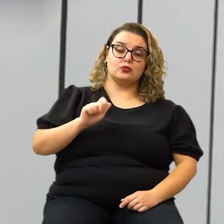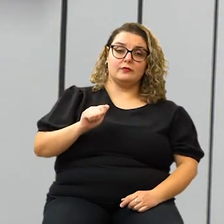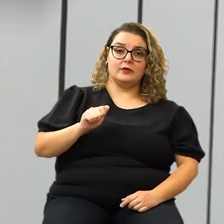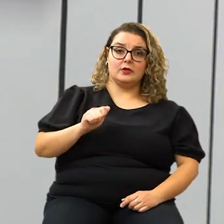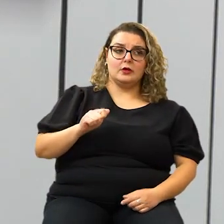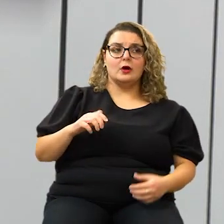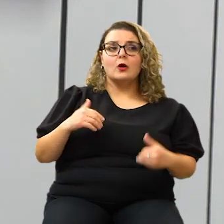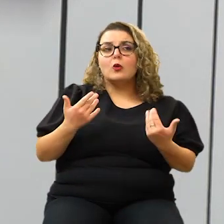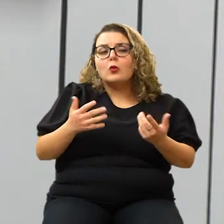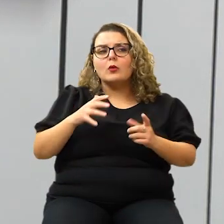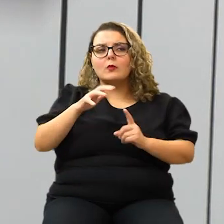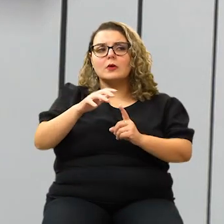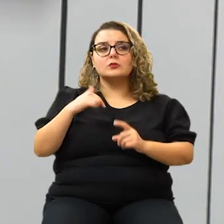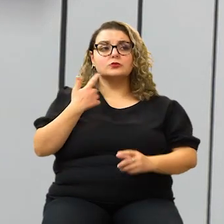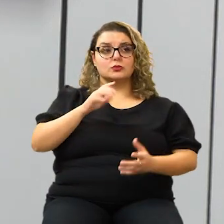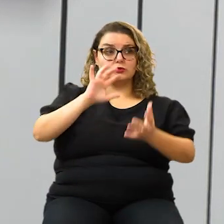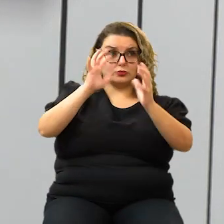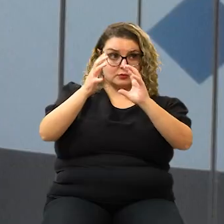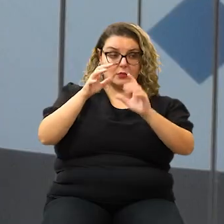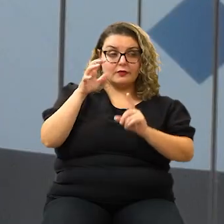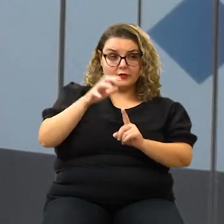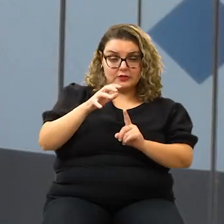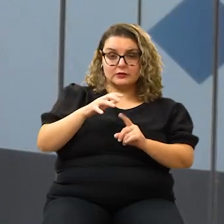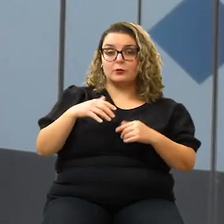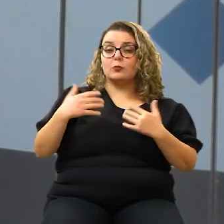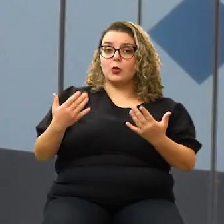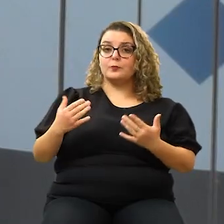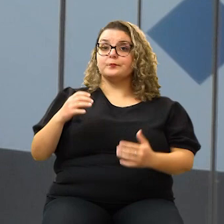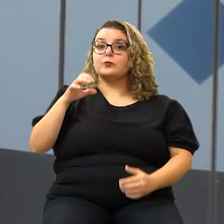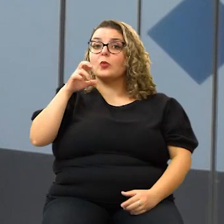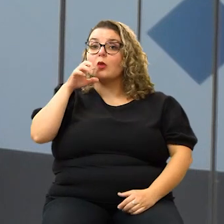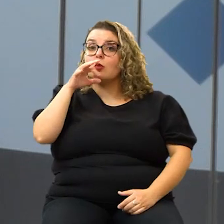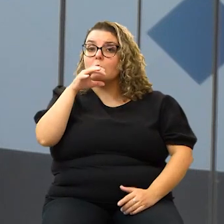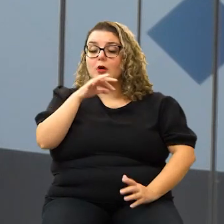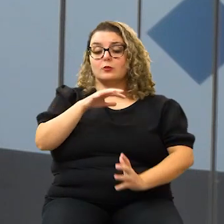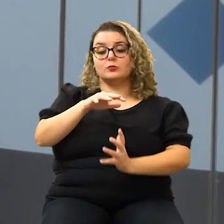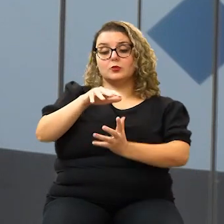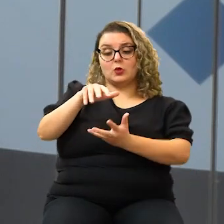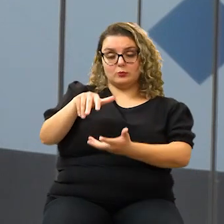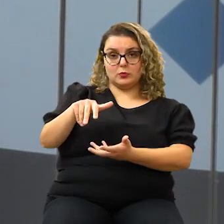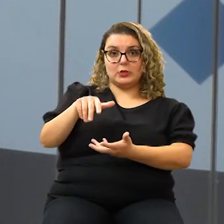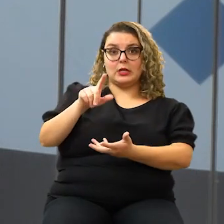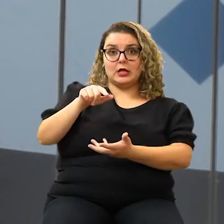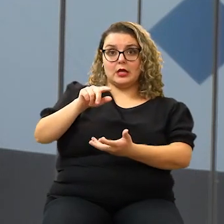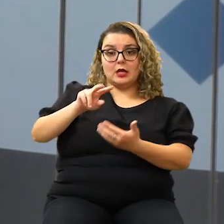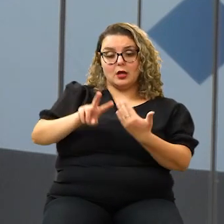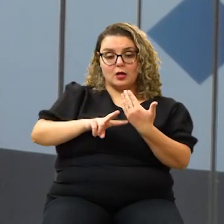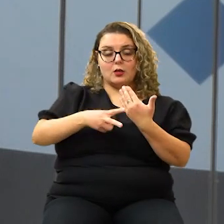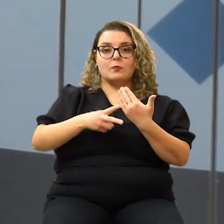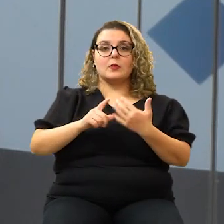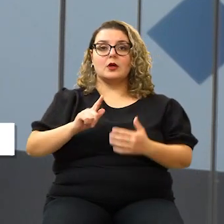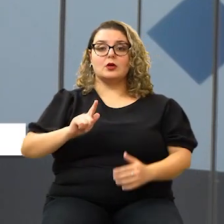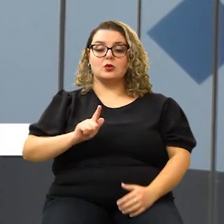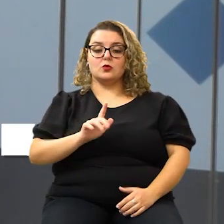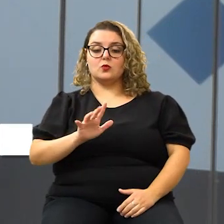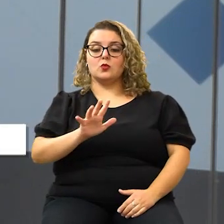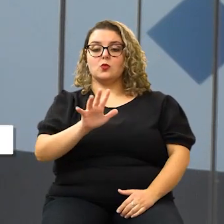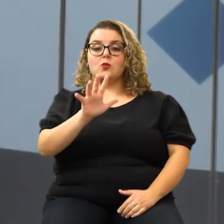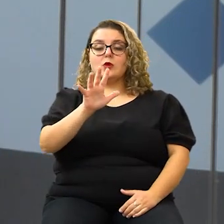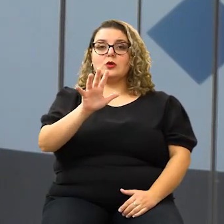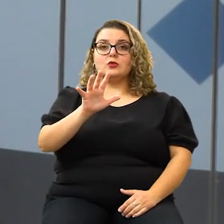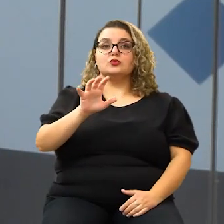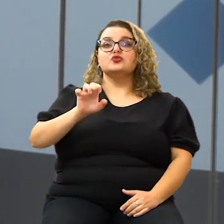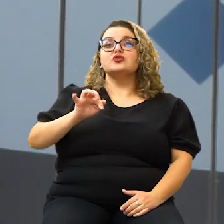dois fatores no nosso clima? Bom, o aquecimento global, ele é provocado pelos gases de